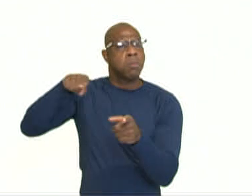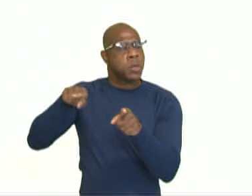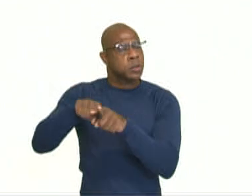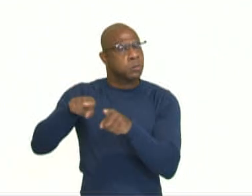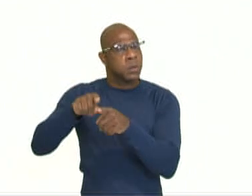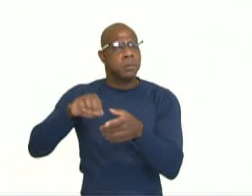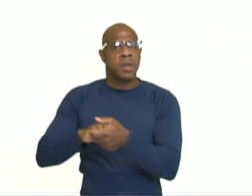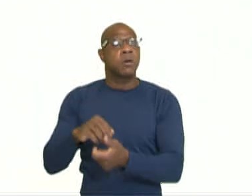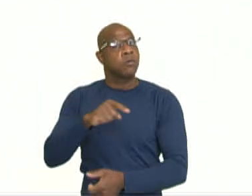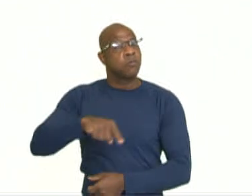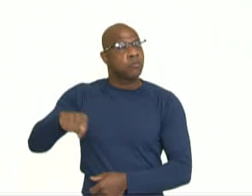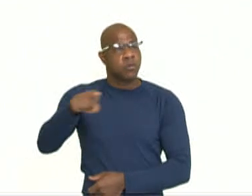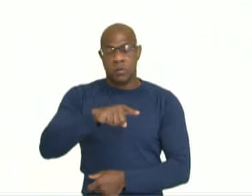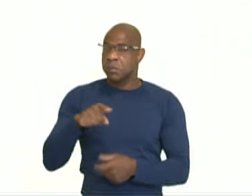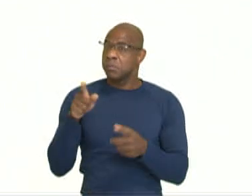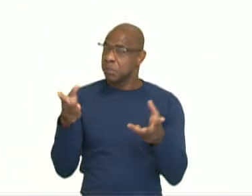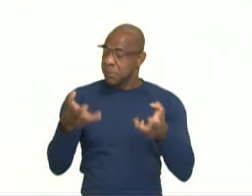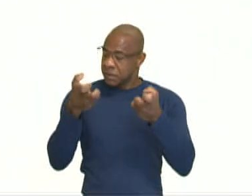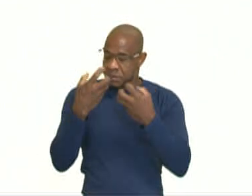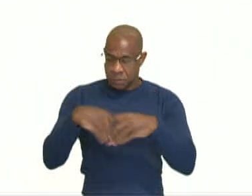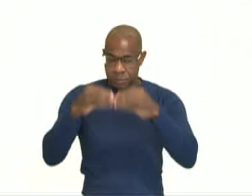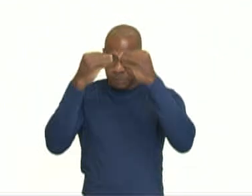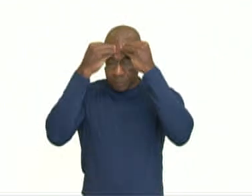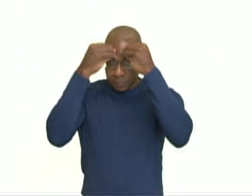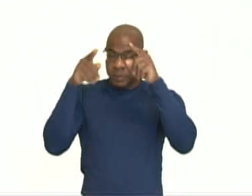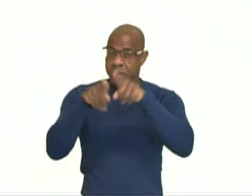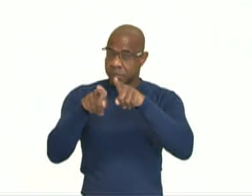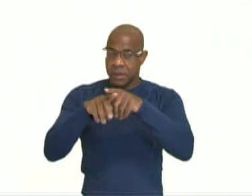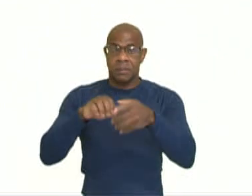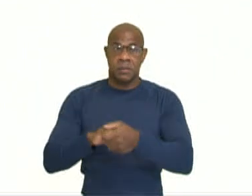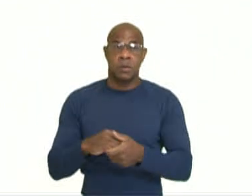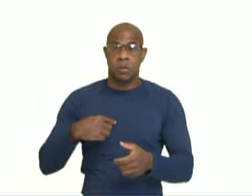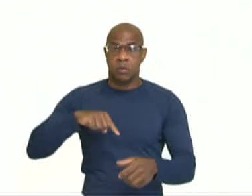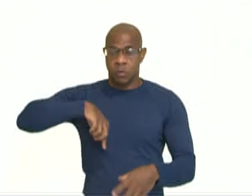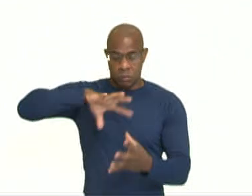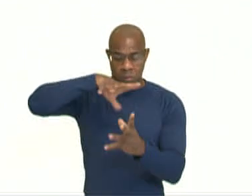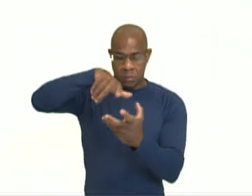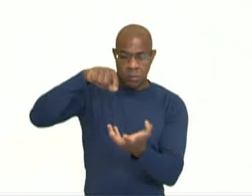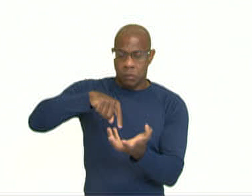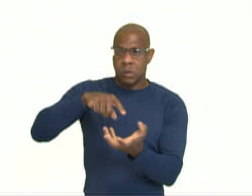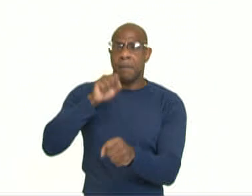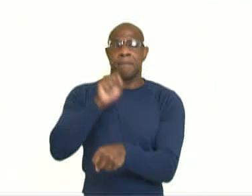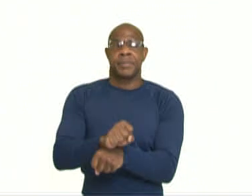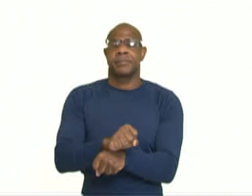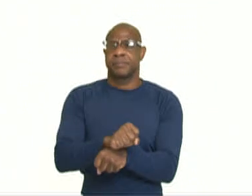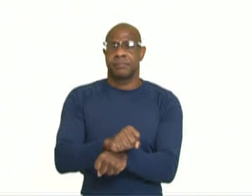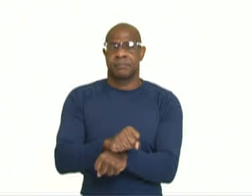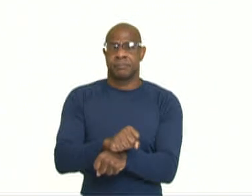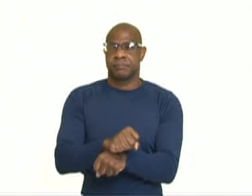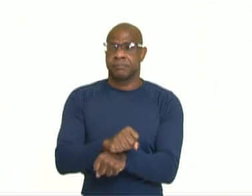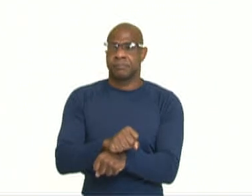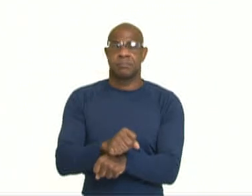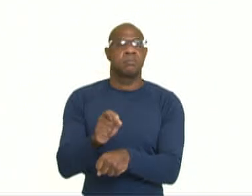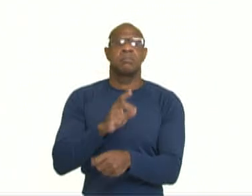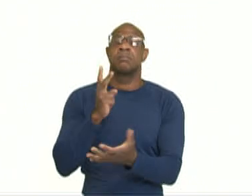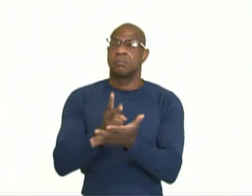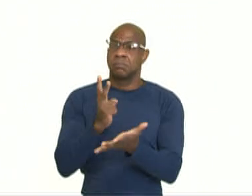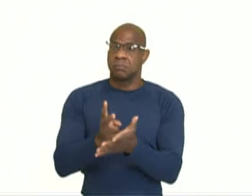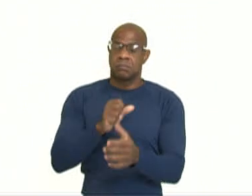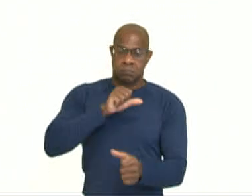você solidifique em sua mente. Nosso planeta, ele não está estável. Ele ainda está